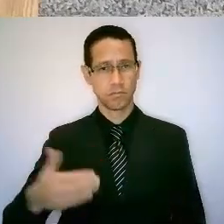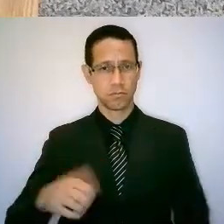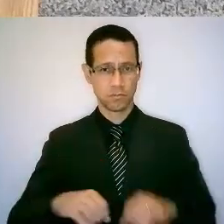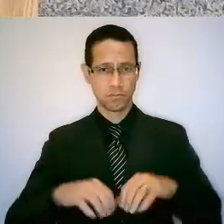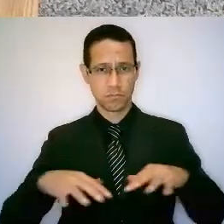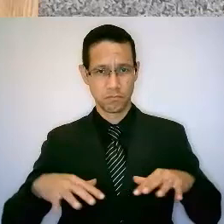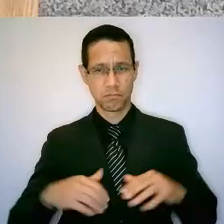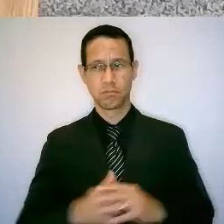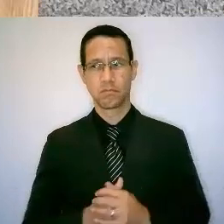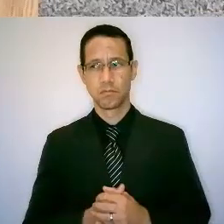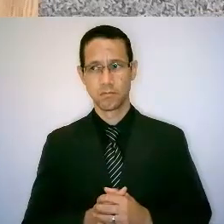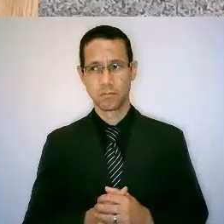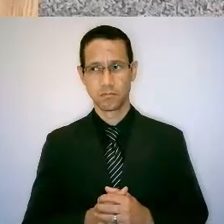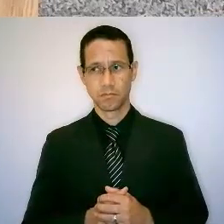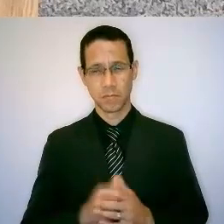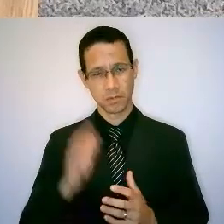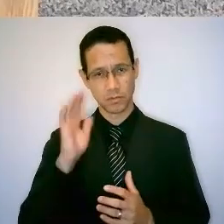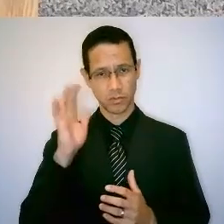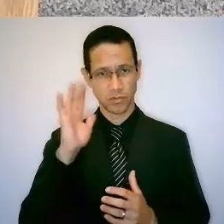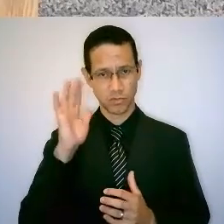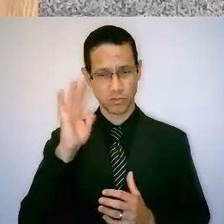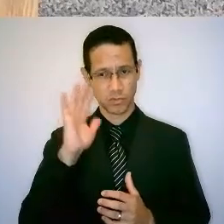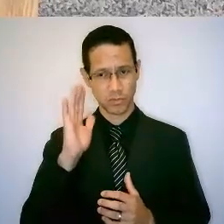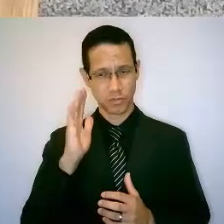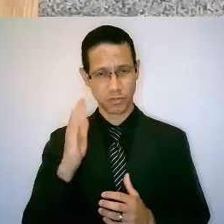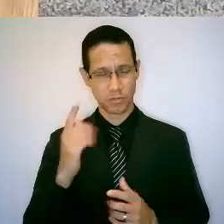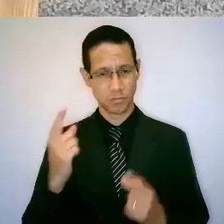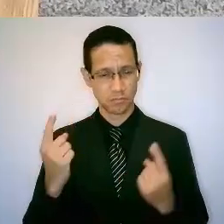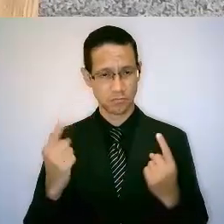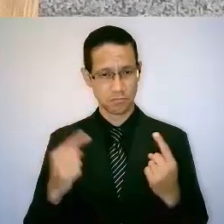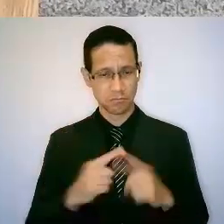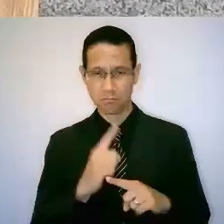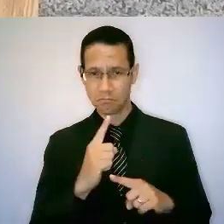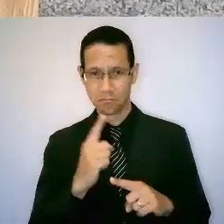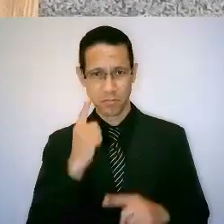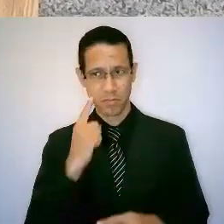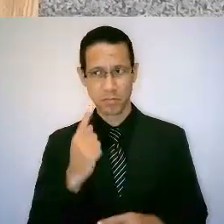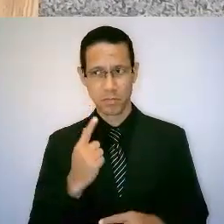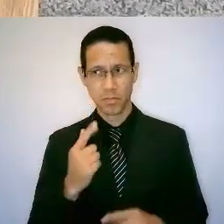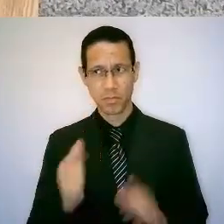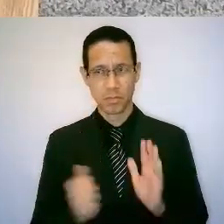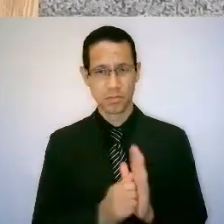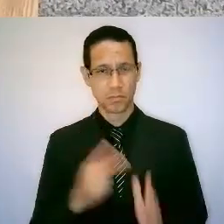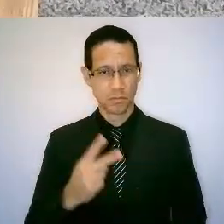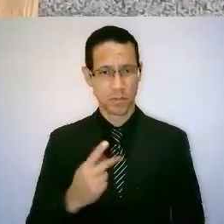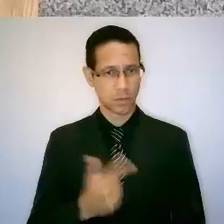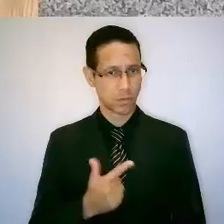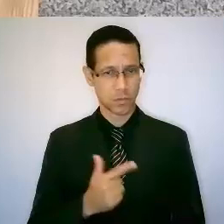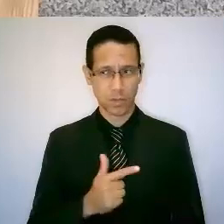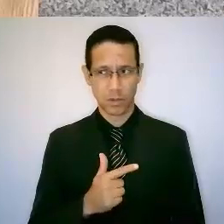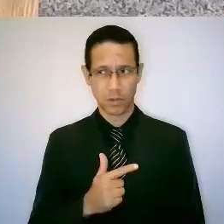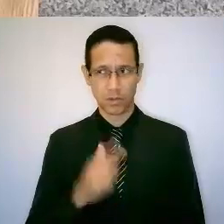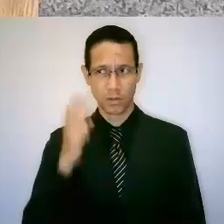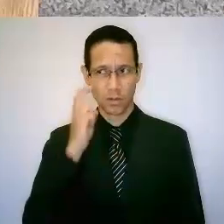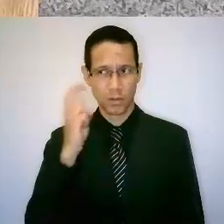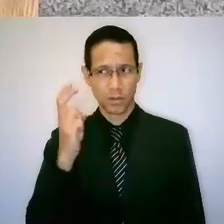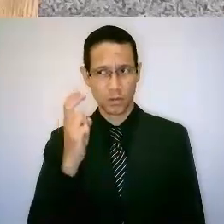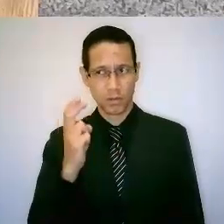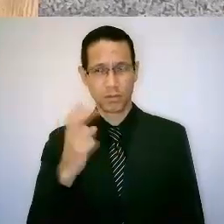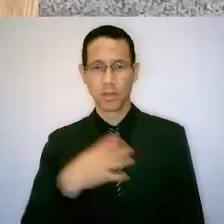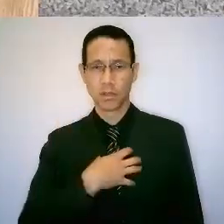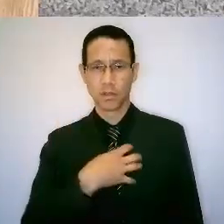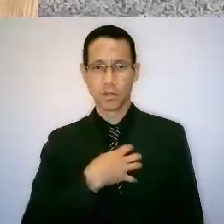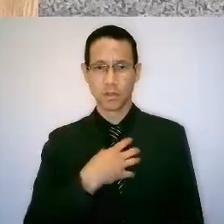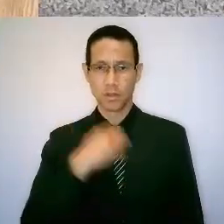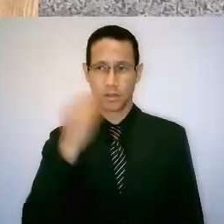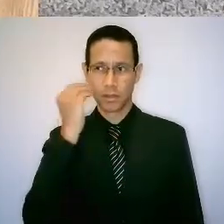essa tese manifestamente contrário a prova dos outros não há uma segunda apelação é uma inteligência para de alguma forma